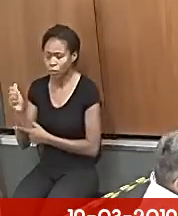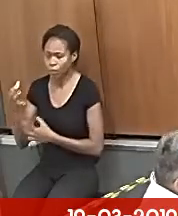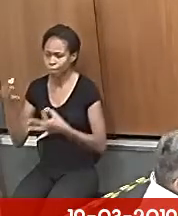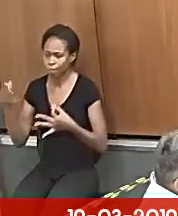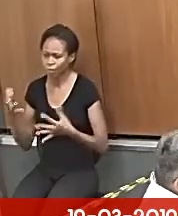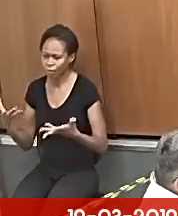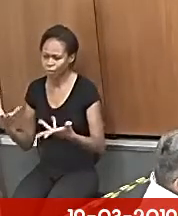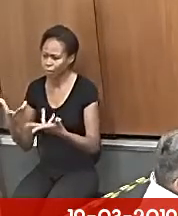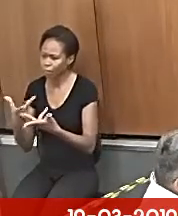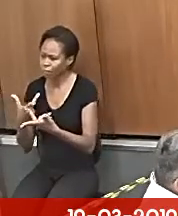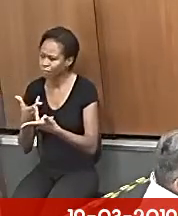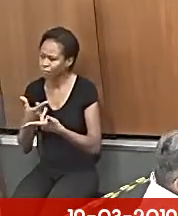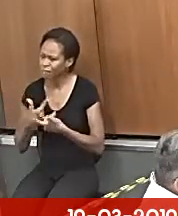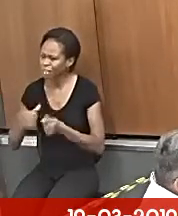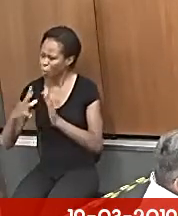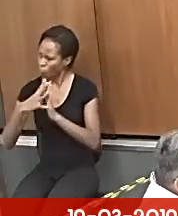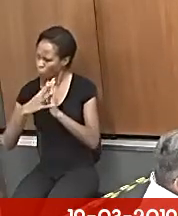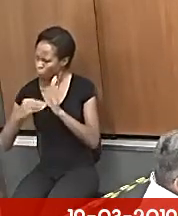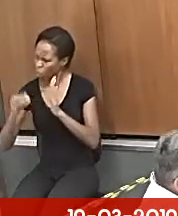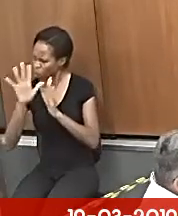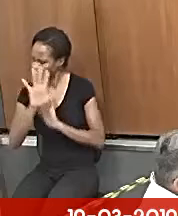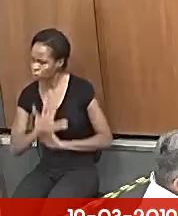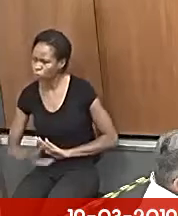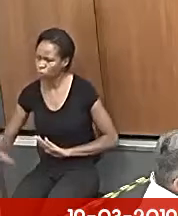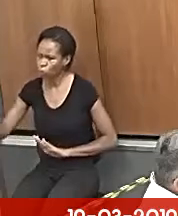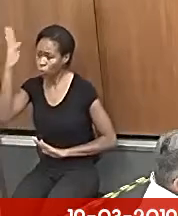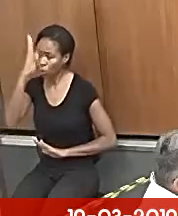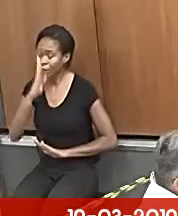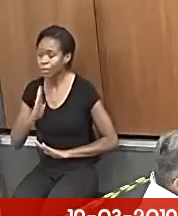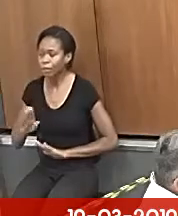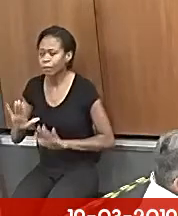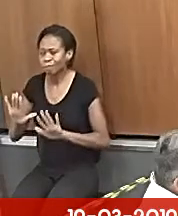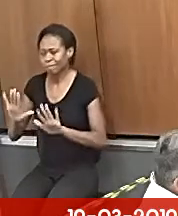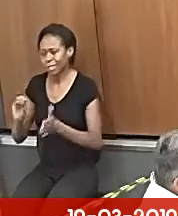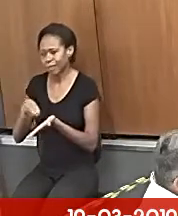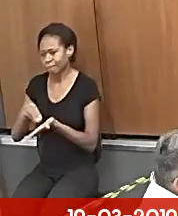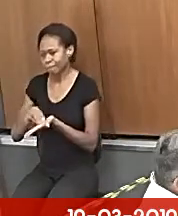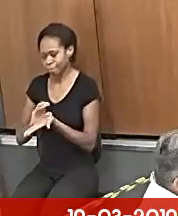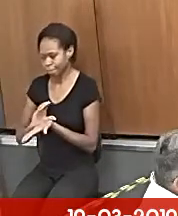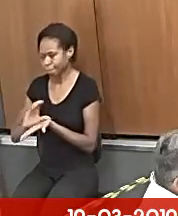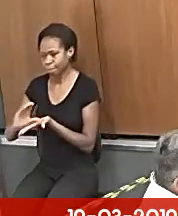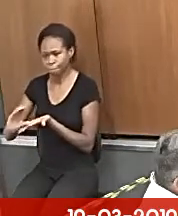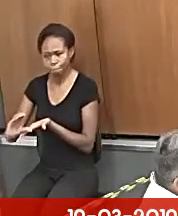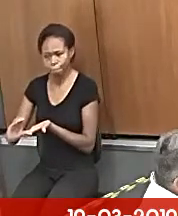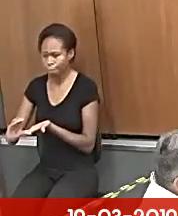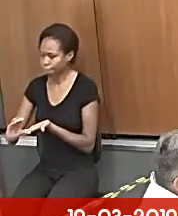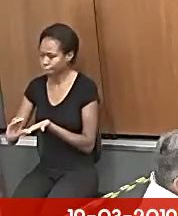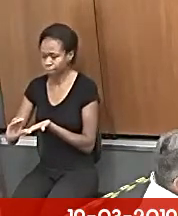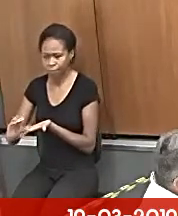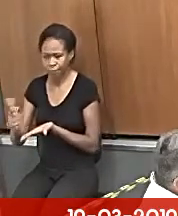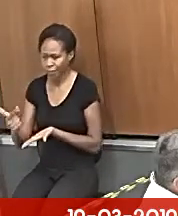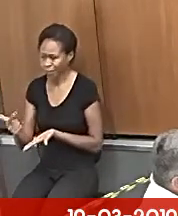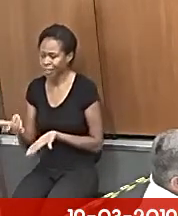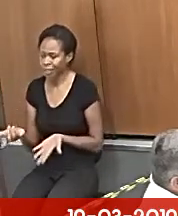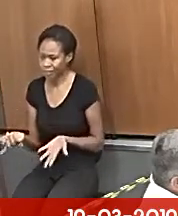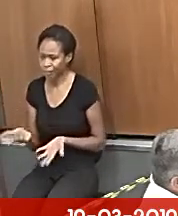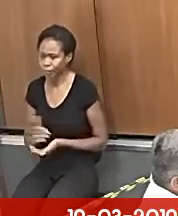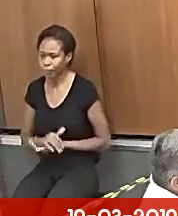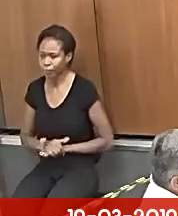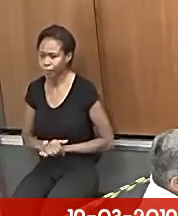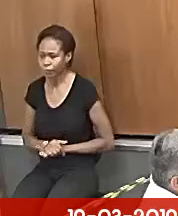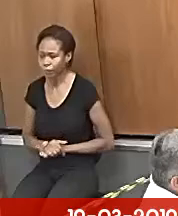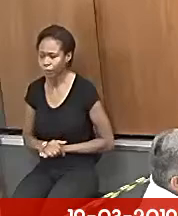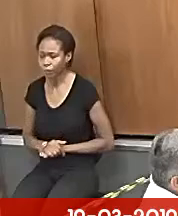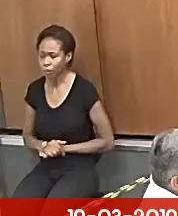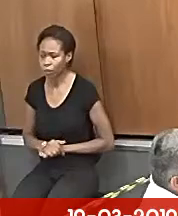exemplo para todo o brasil só que ela não está recebendo os recursos necessários é quando o